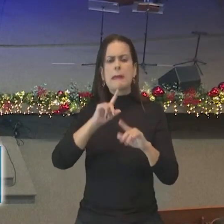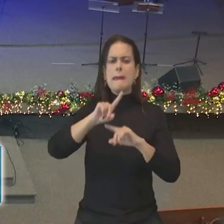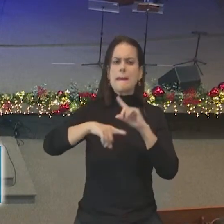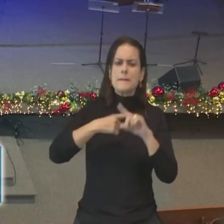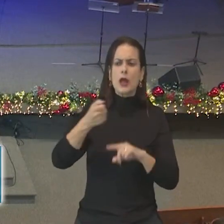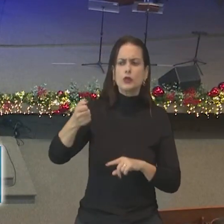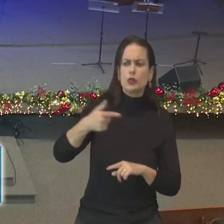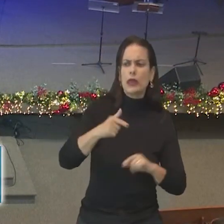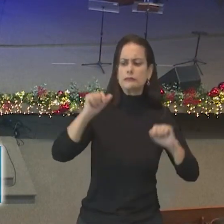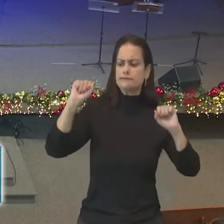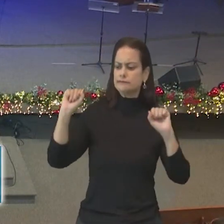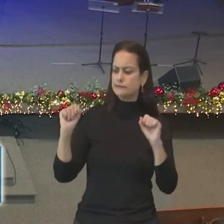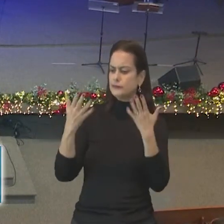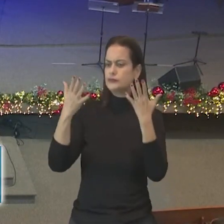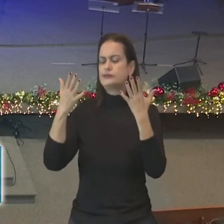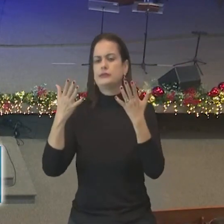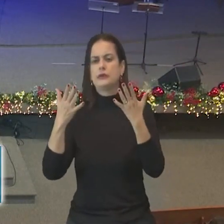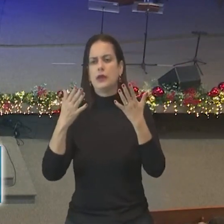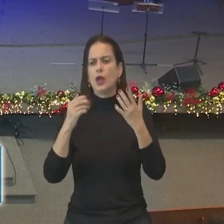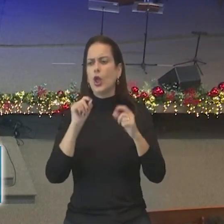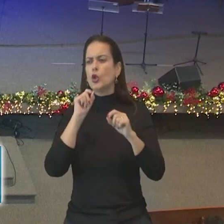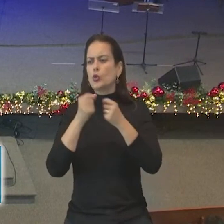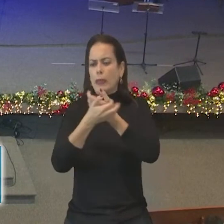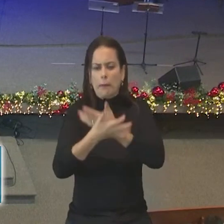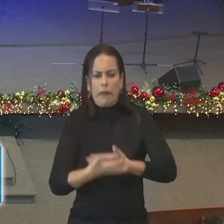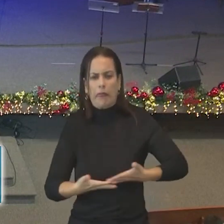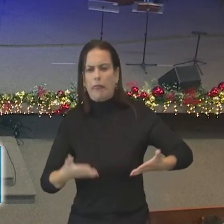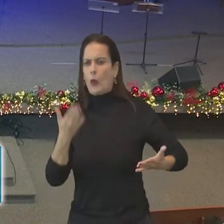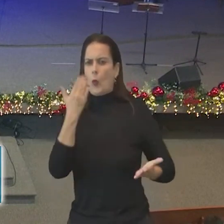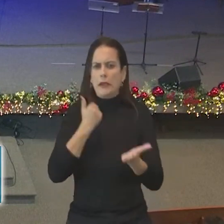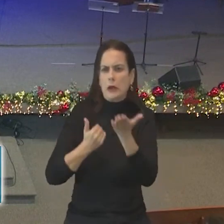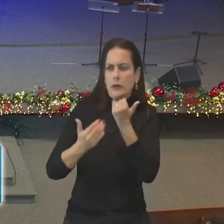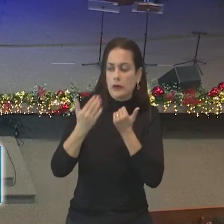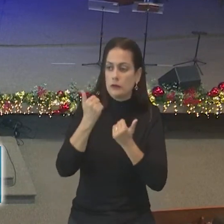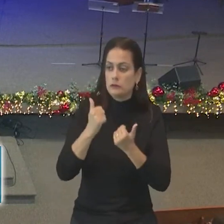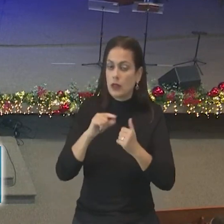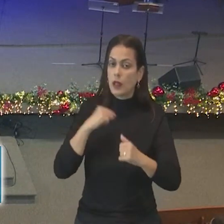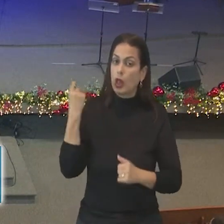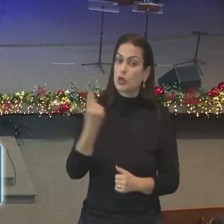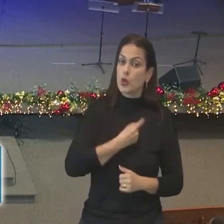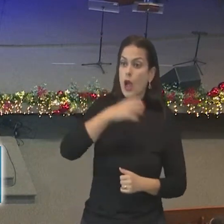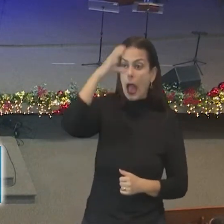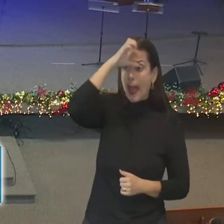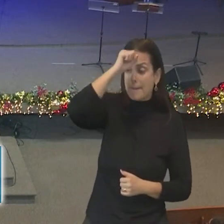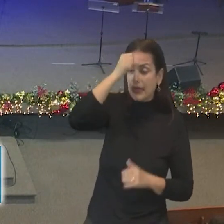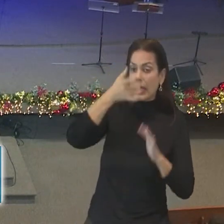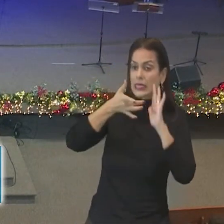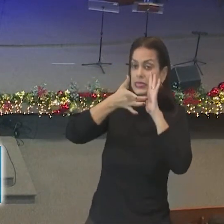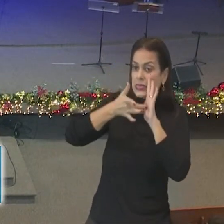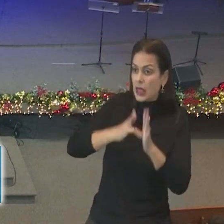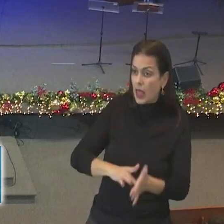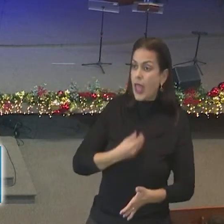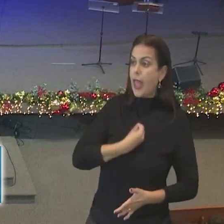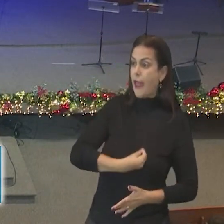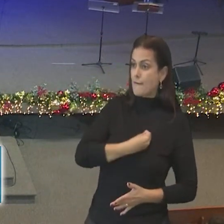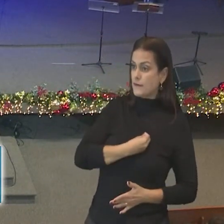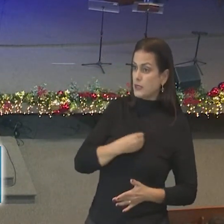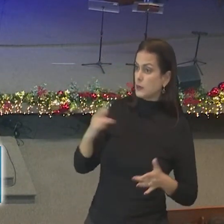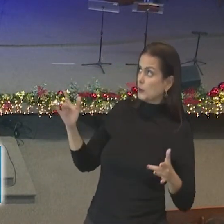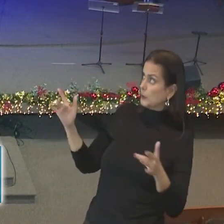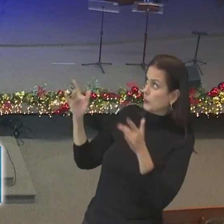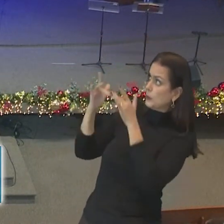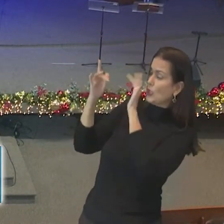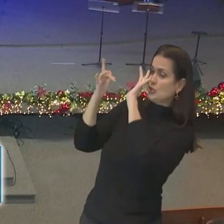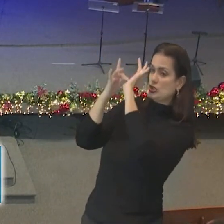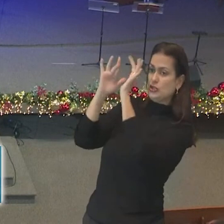celebração, do que uma mesa farta. Nós temos aprendido que Natal é a nossa vida com Jesus e